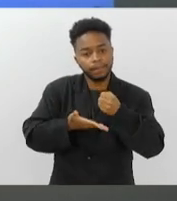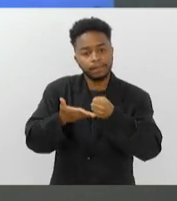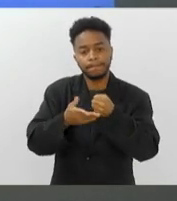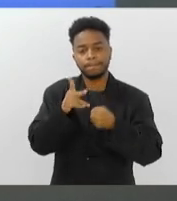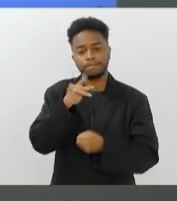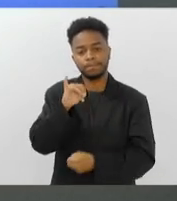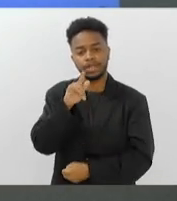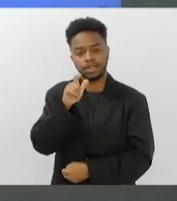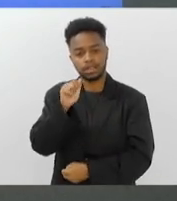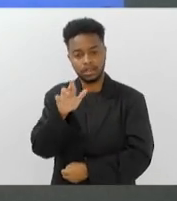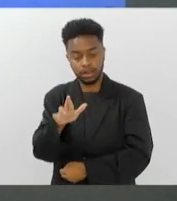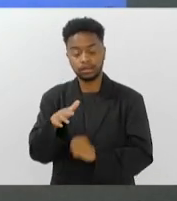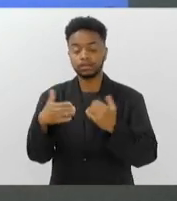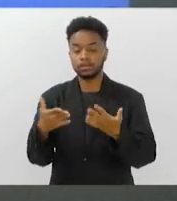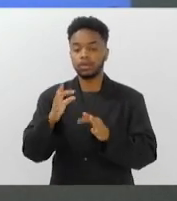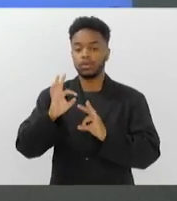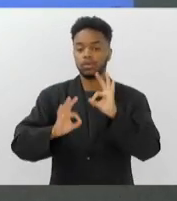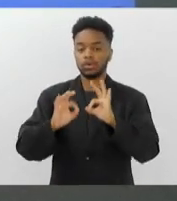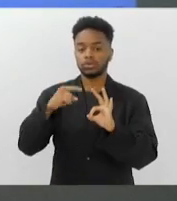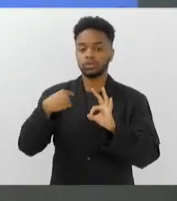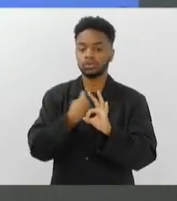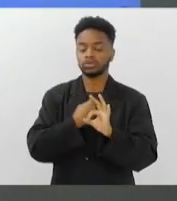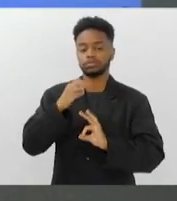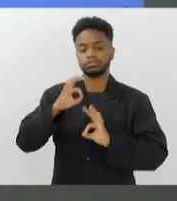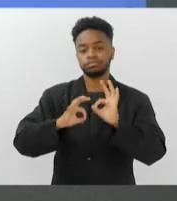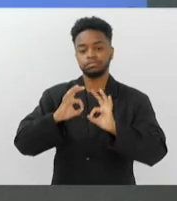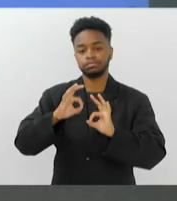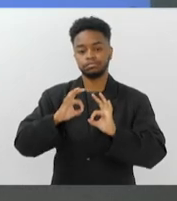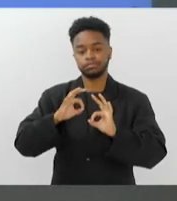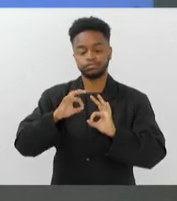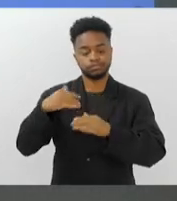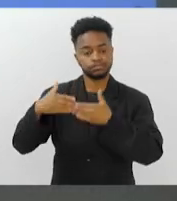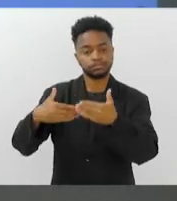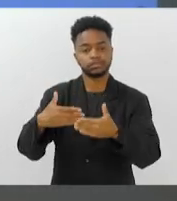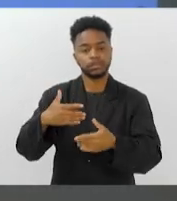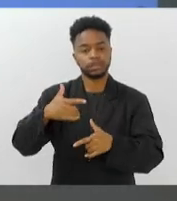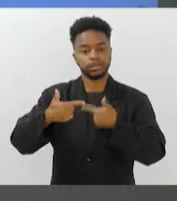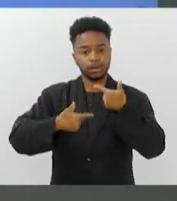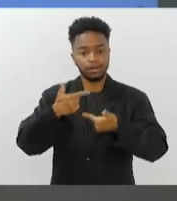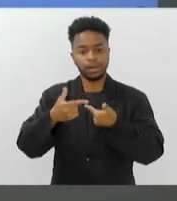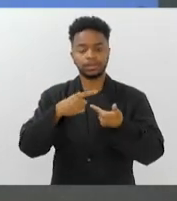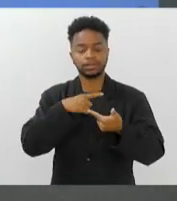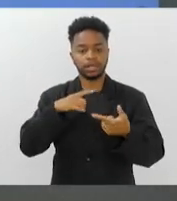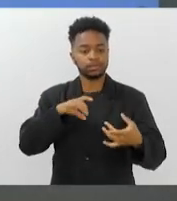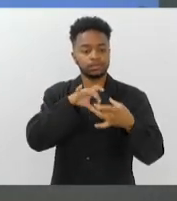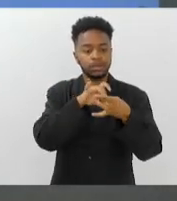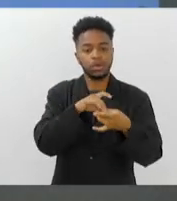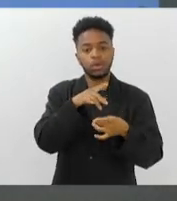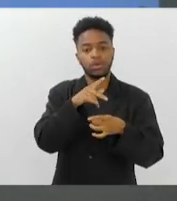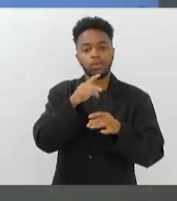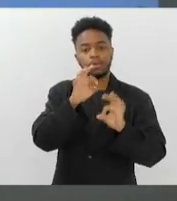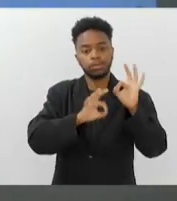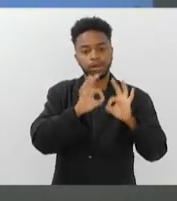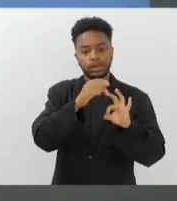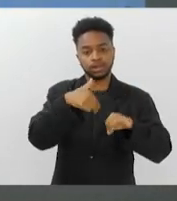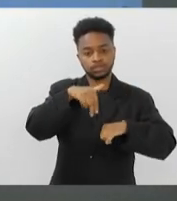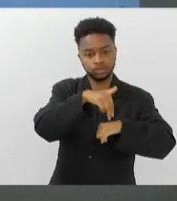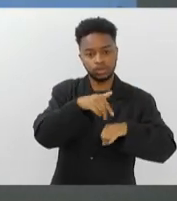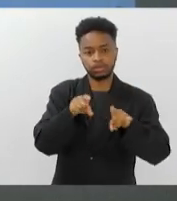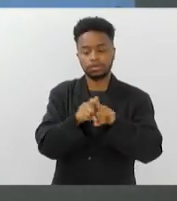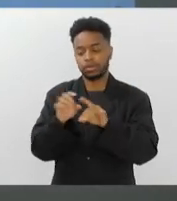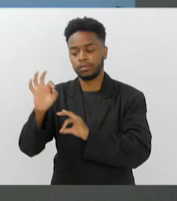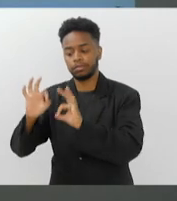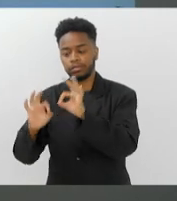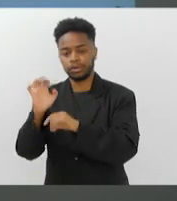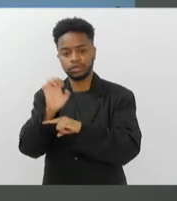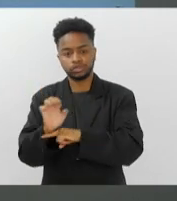da construção dos nossos planos anuais de trabalho a gente leva em consideração o Plan plano nacional e o plano estadual e contribui para essas políticas